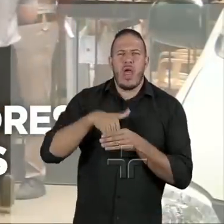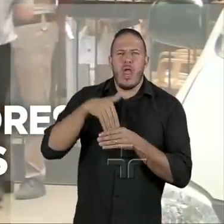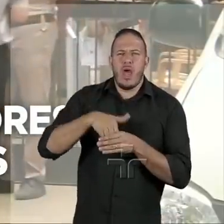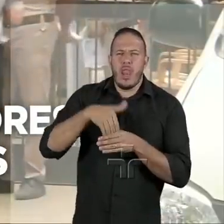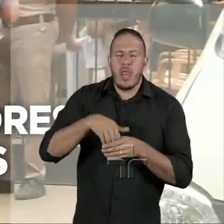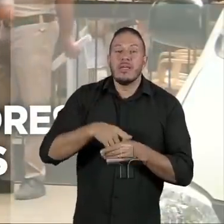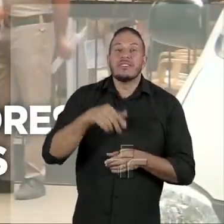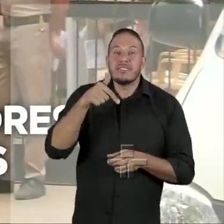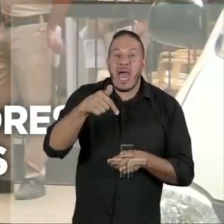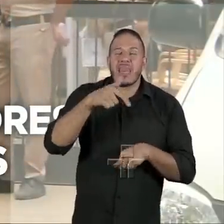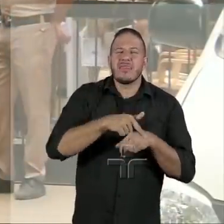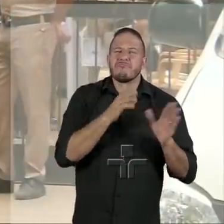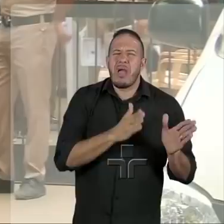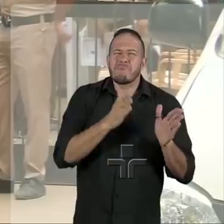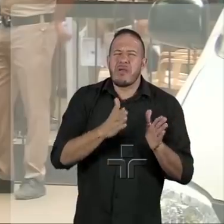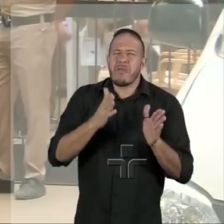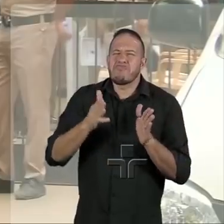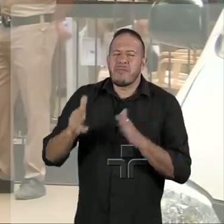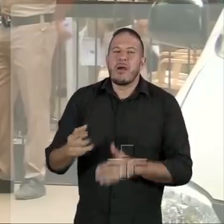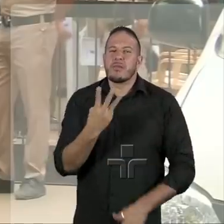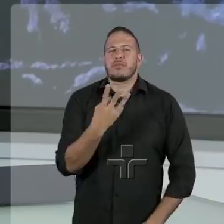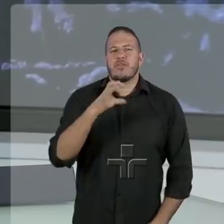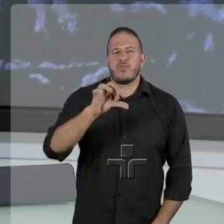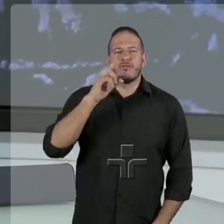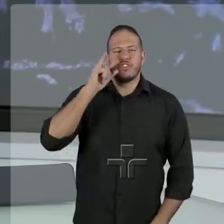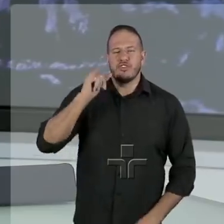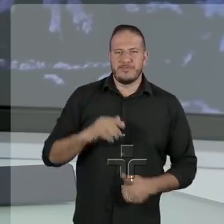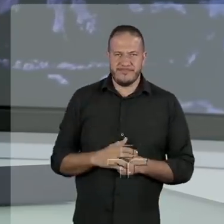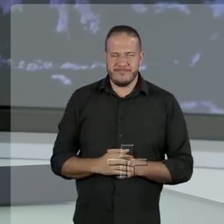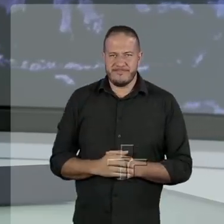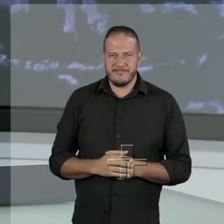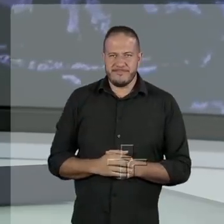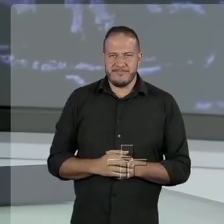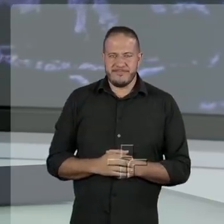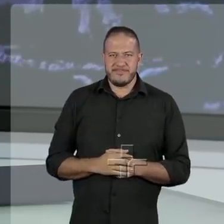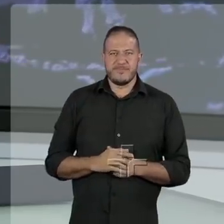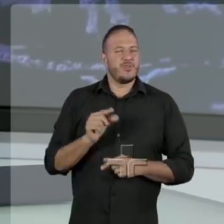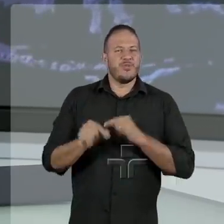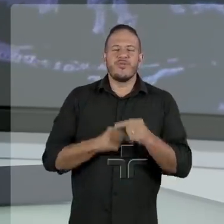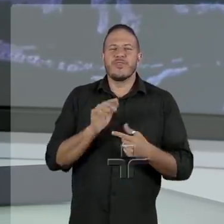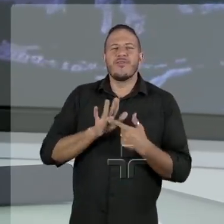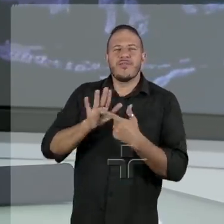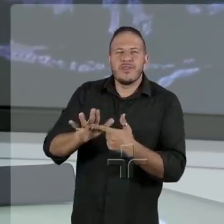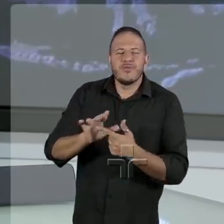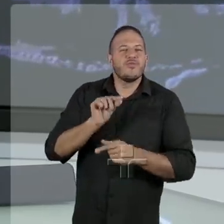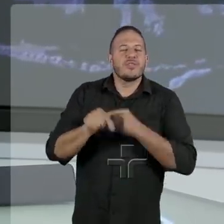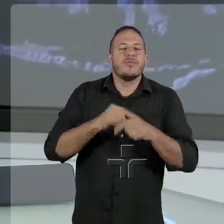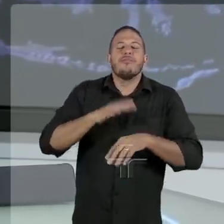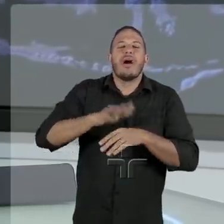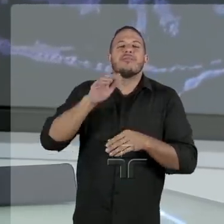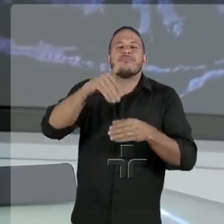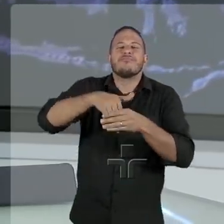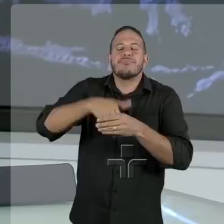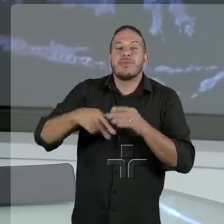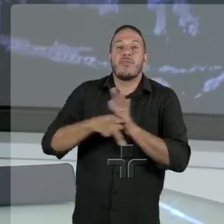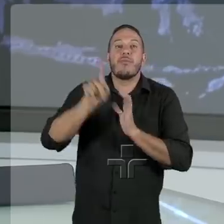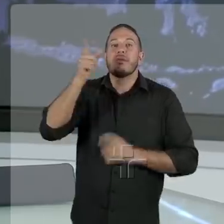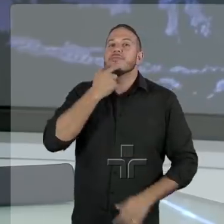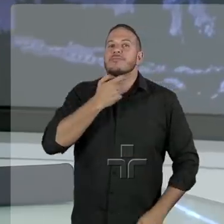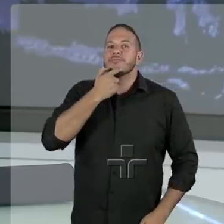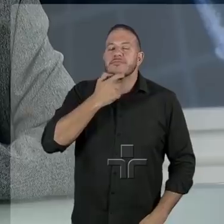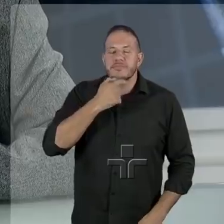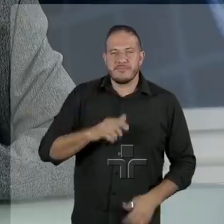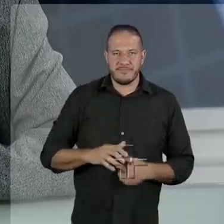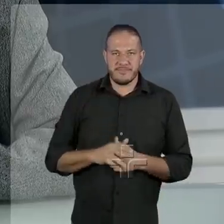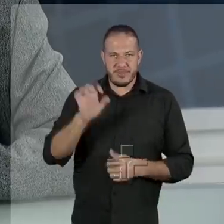em 39 dias. Pondé, o que destacar então da eleição do Parlamento Europeu?